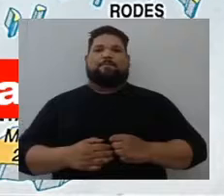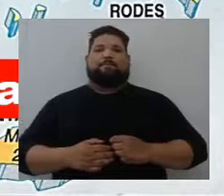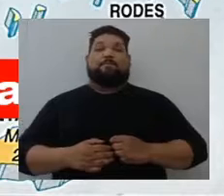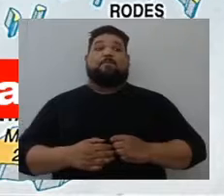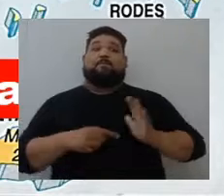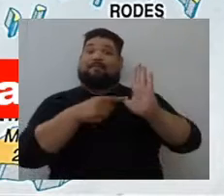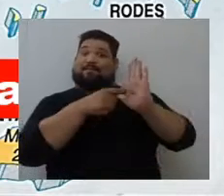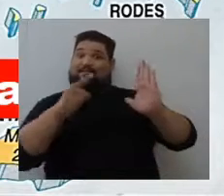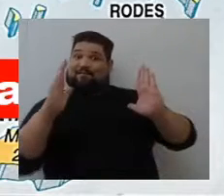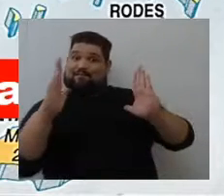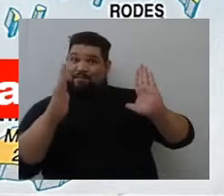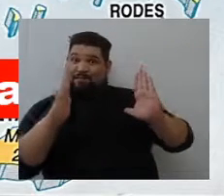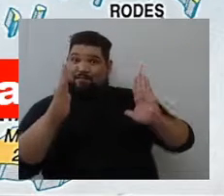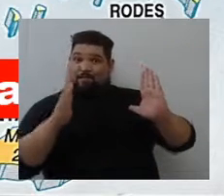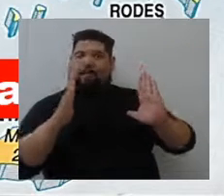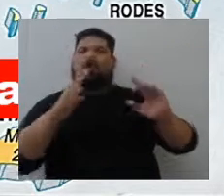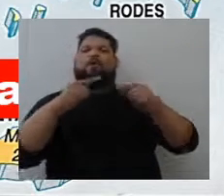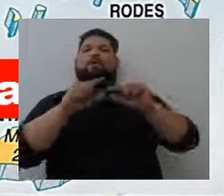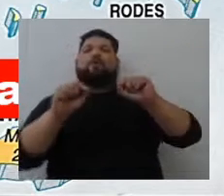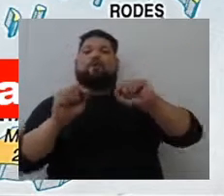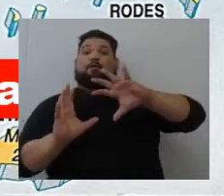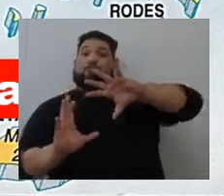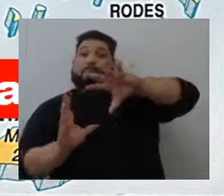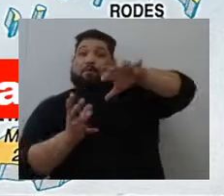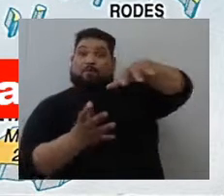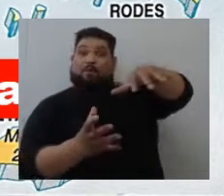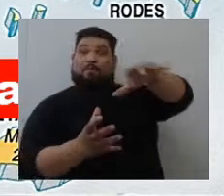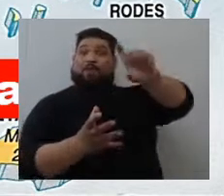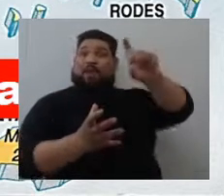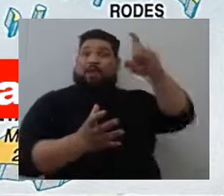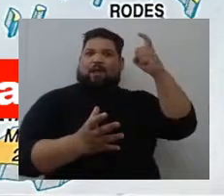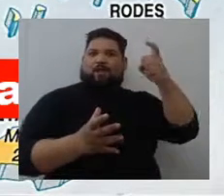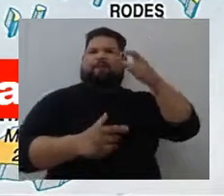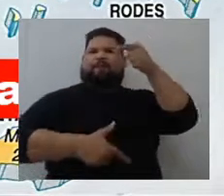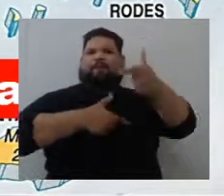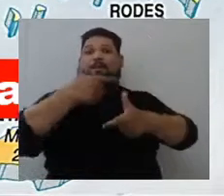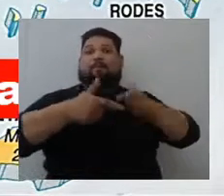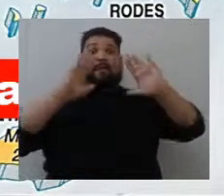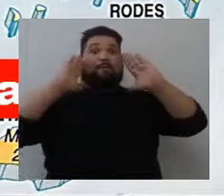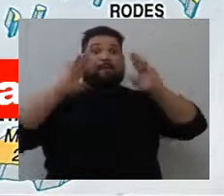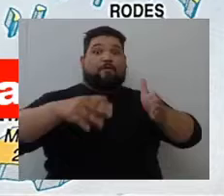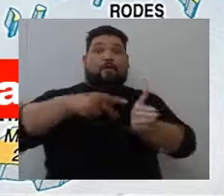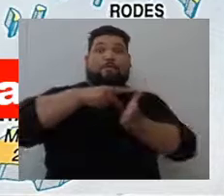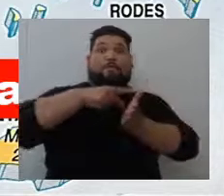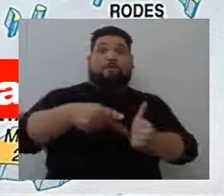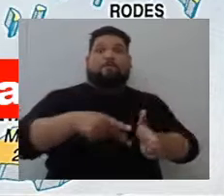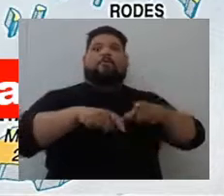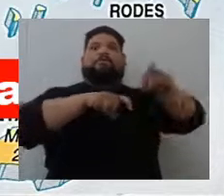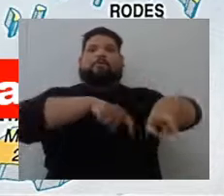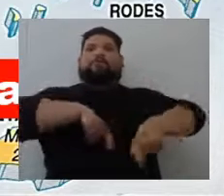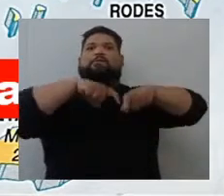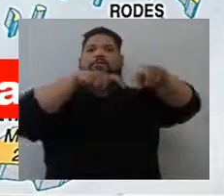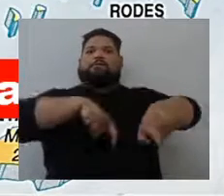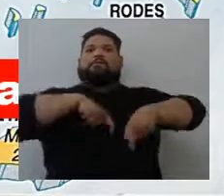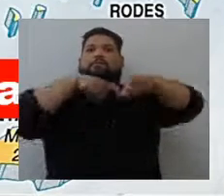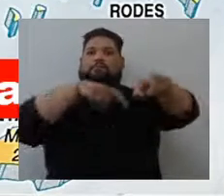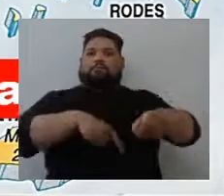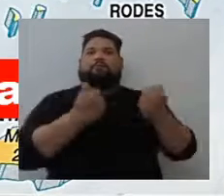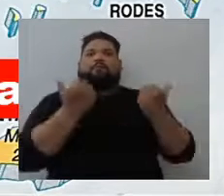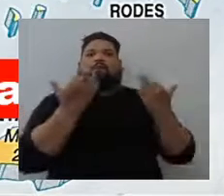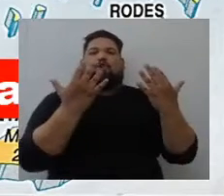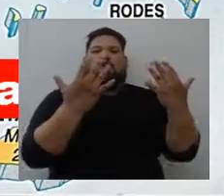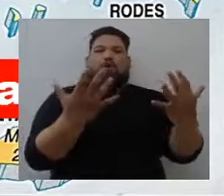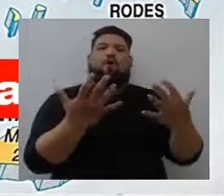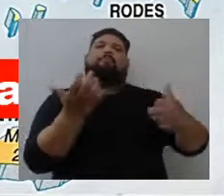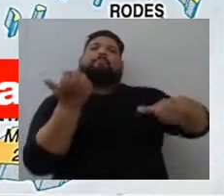de transição do mundo que era essencialmente rural e o enriquecimento dos senhores que faz